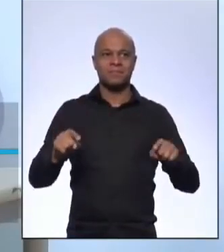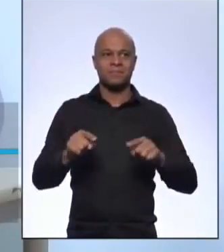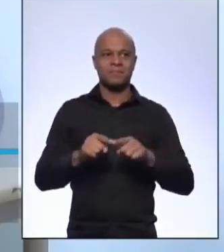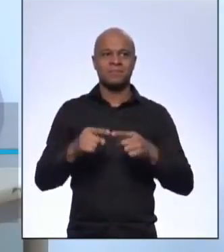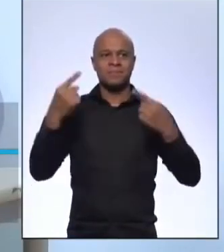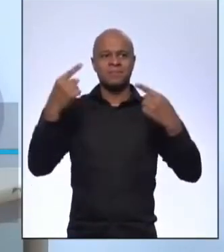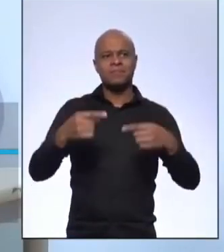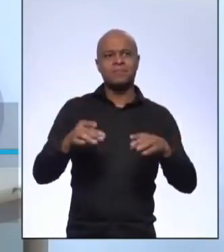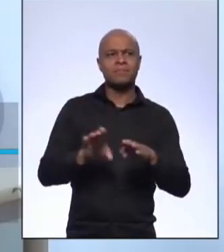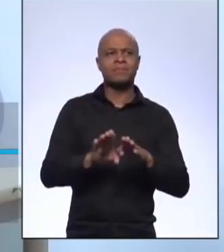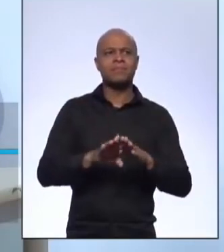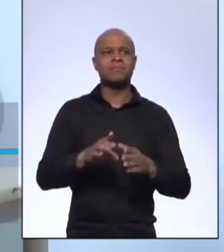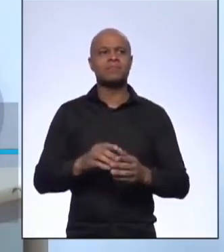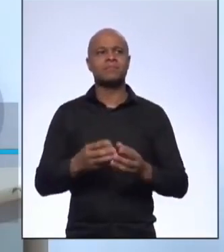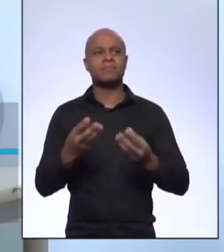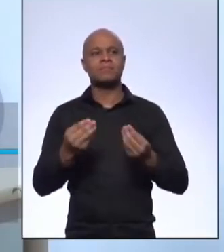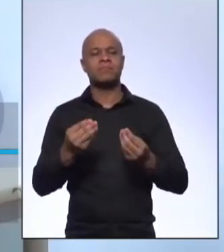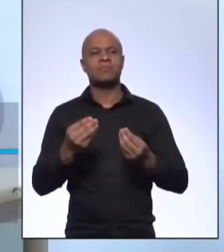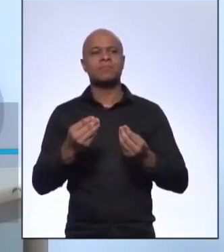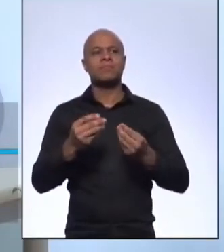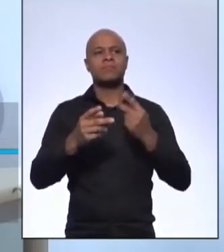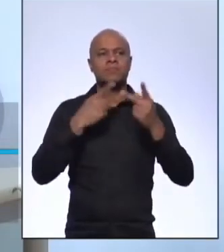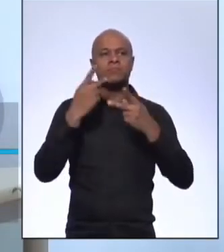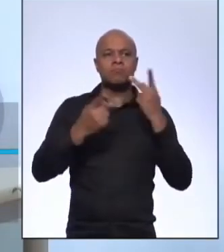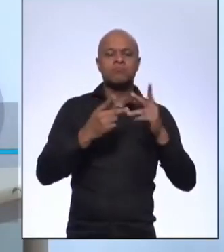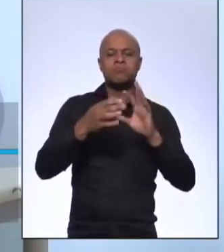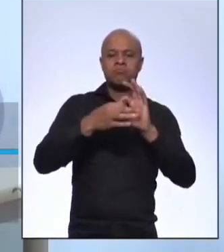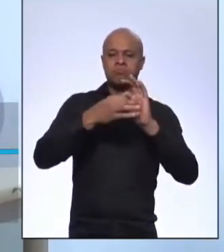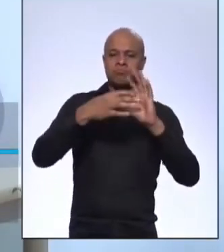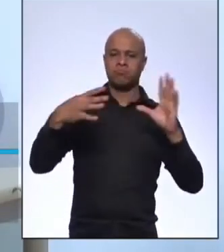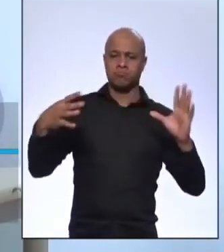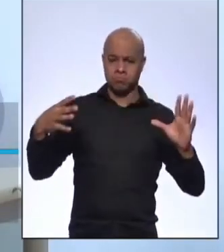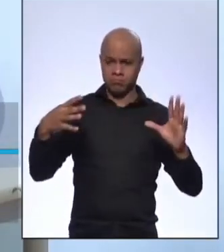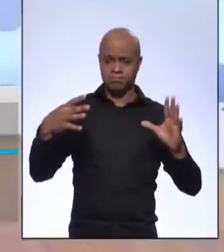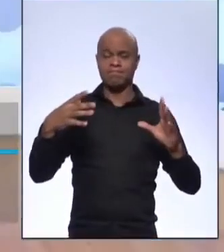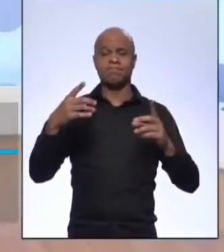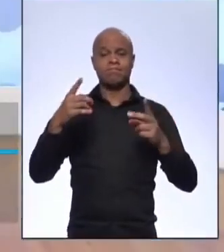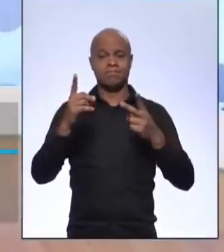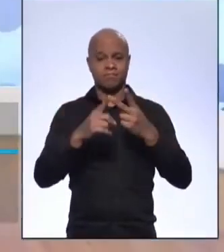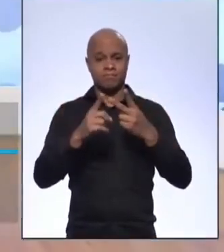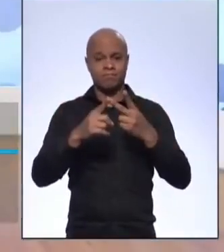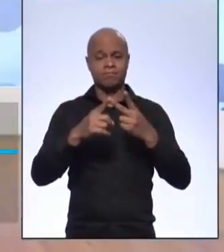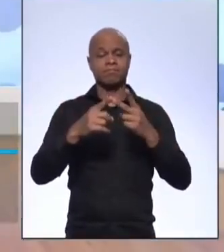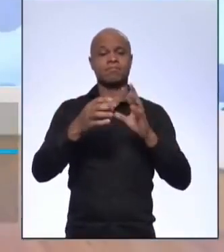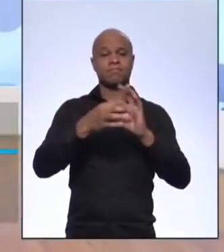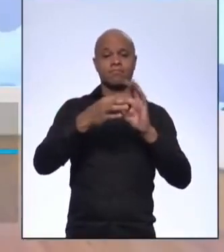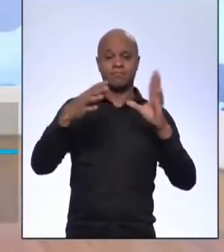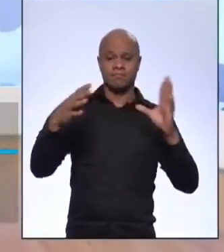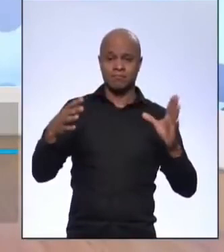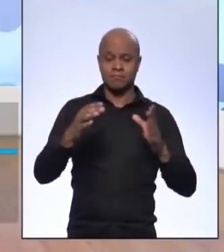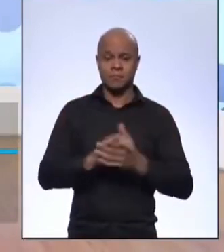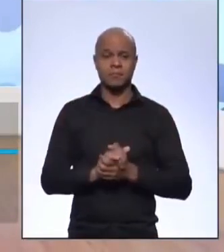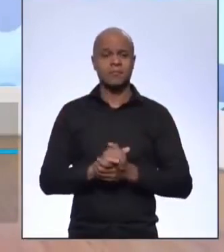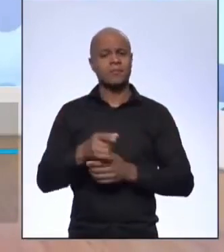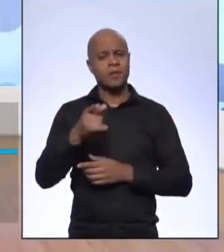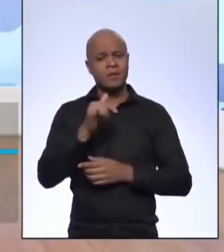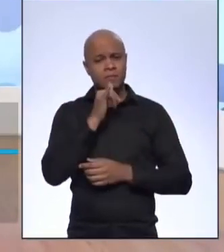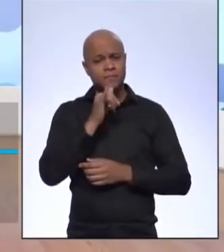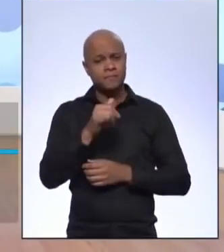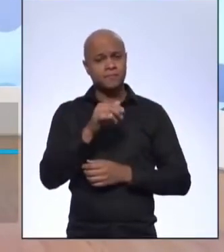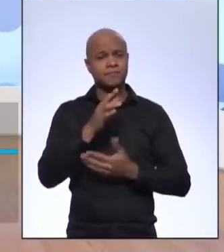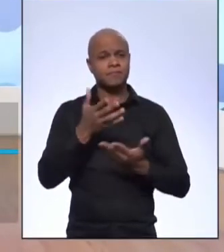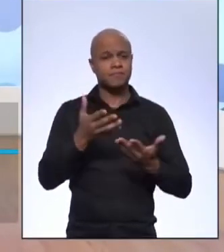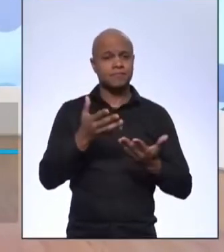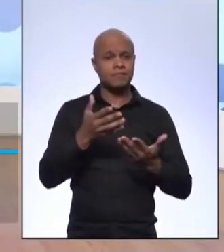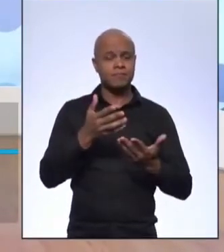estudantes colocaram independência, né? Colocaram, segunda questão, independência. E essa, por exemplo, foi uma resposta